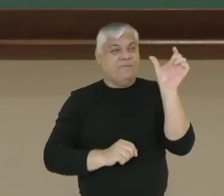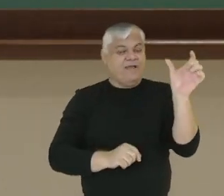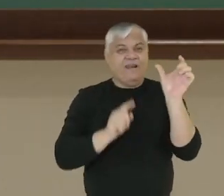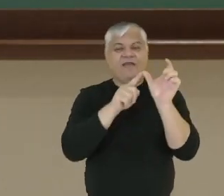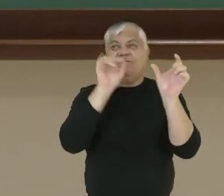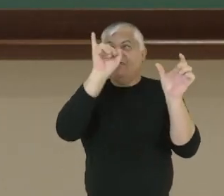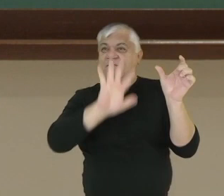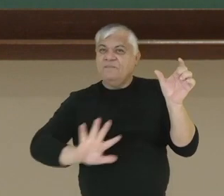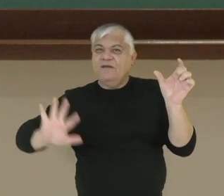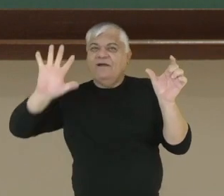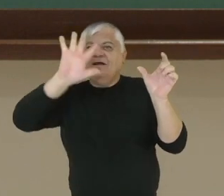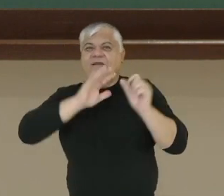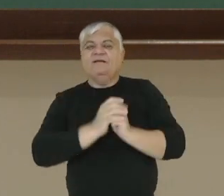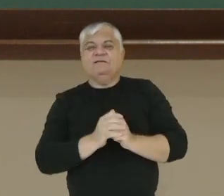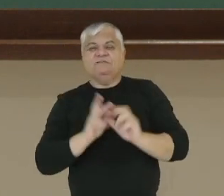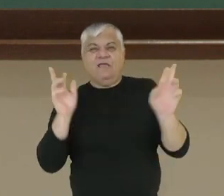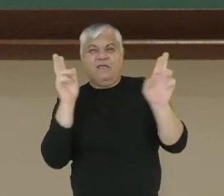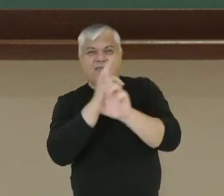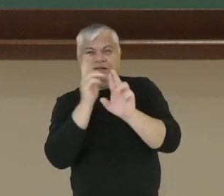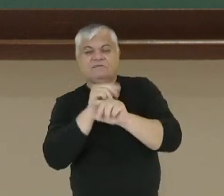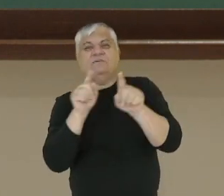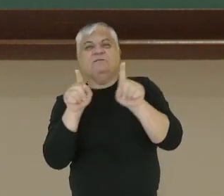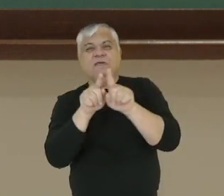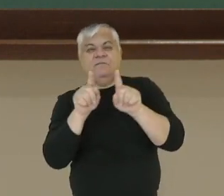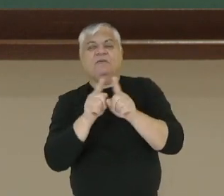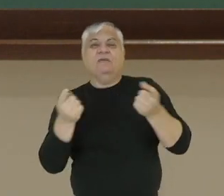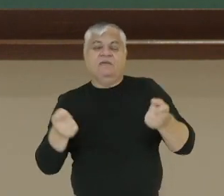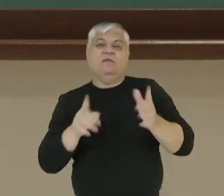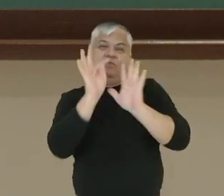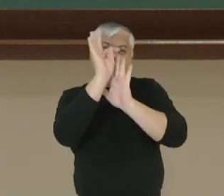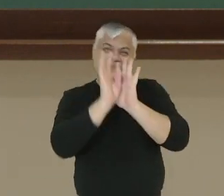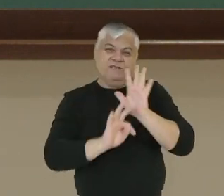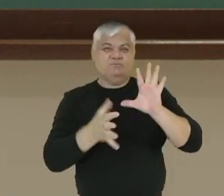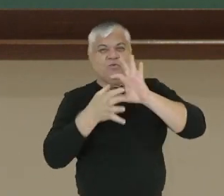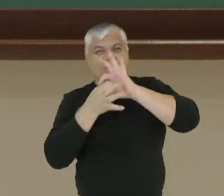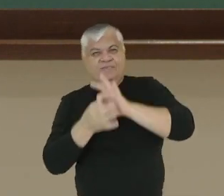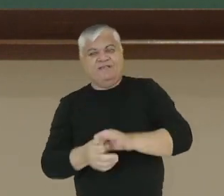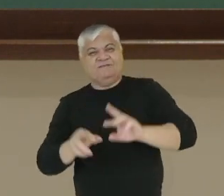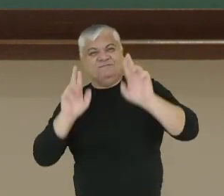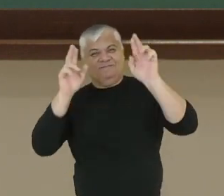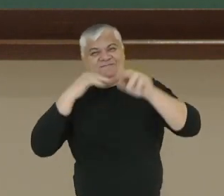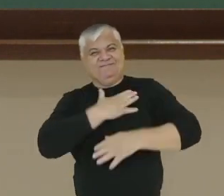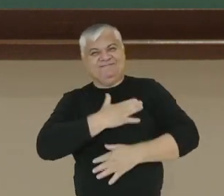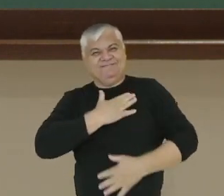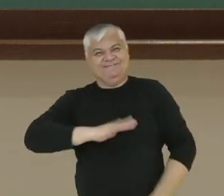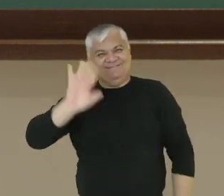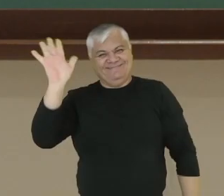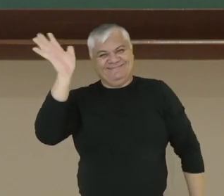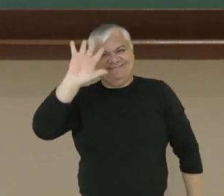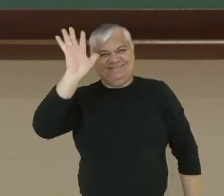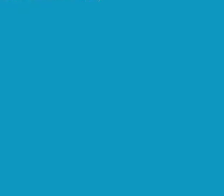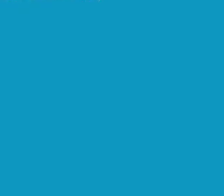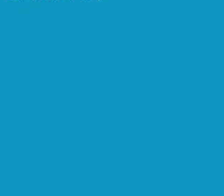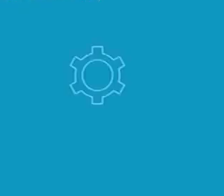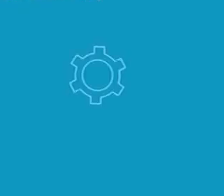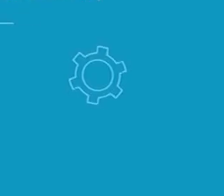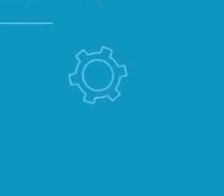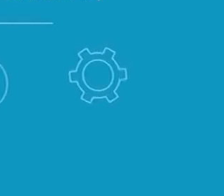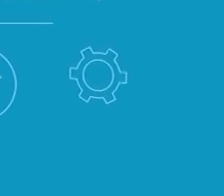verbal e observamos aí uma relação com o texto e contexto. Espero que vocês tenham gostado e até a próxima.